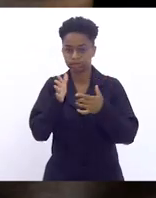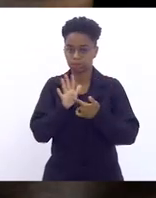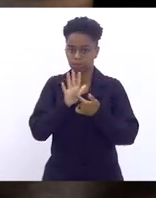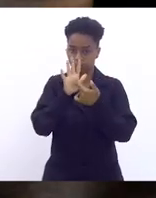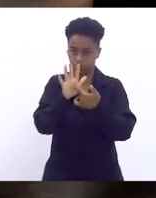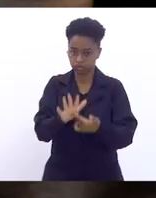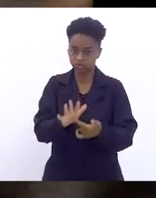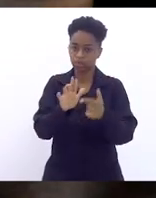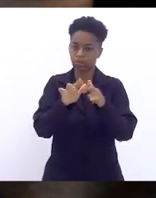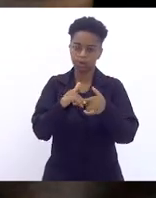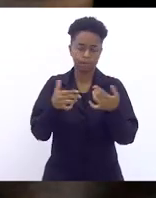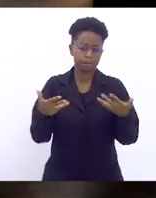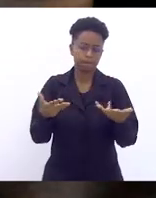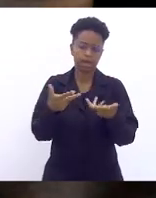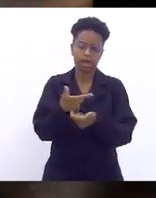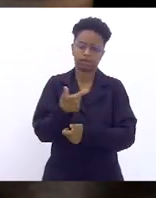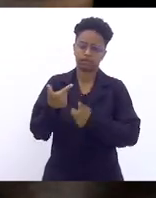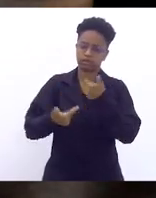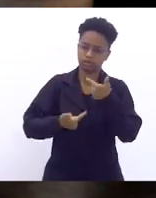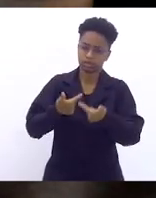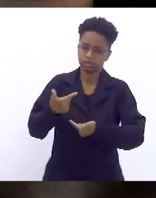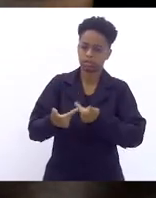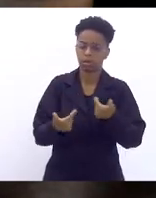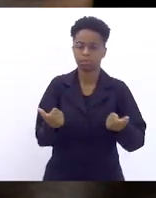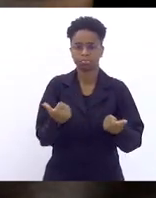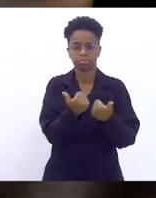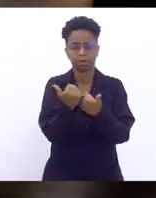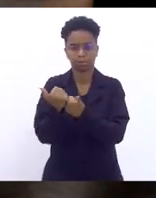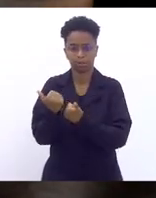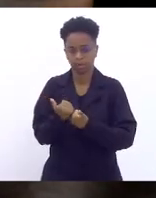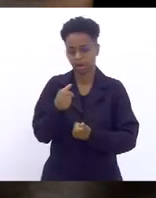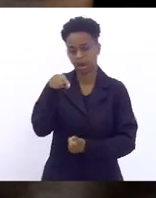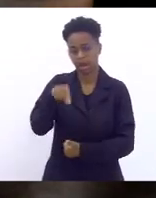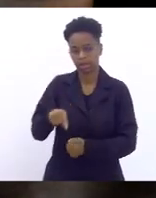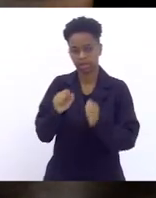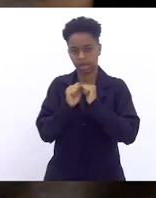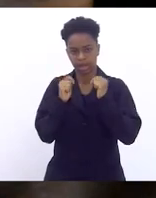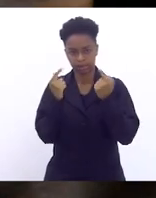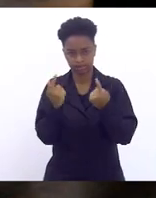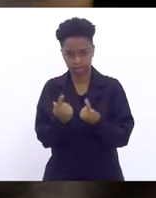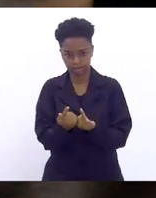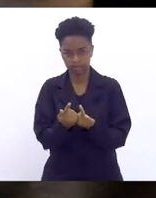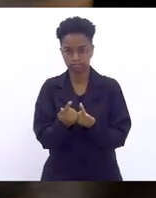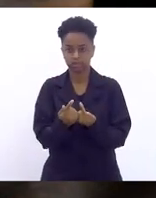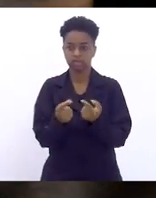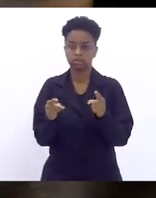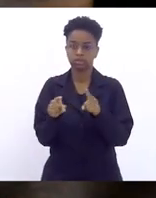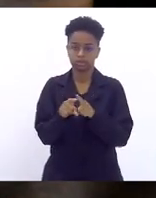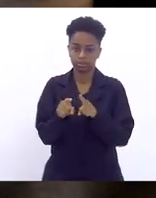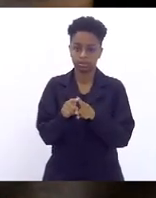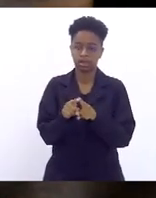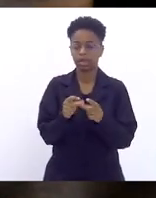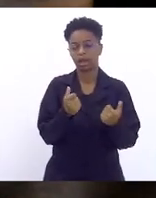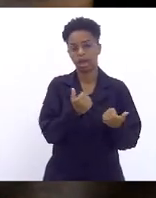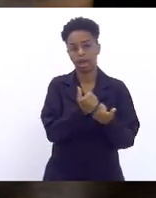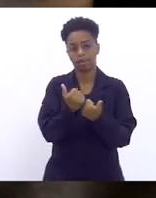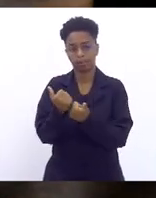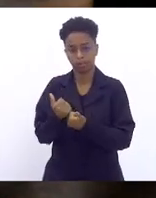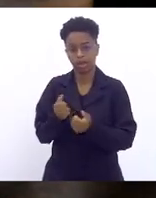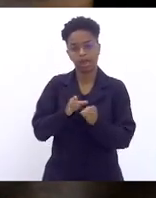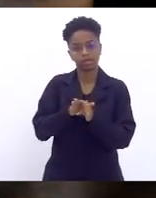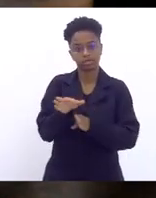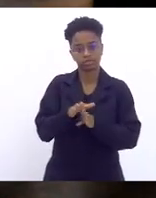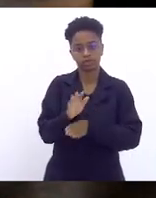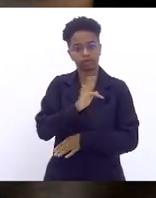através de um brilhante trabalho de colaboração dessa casa Legislativa capitaniada não é pela Assessoria